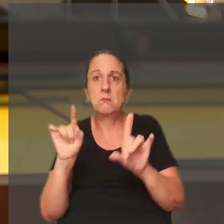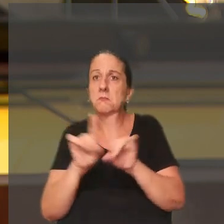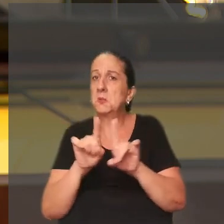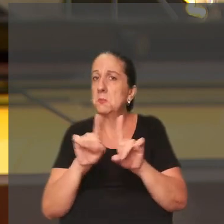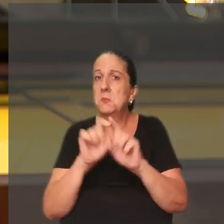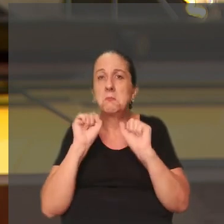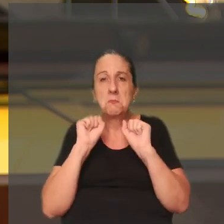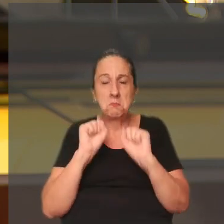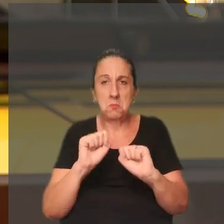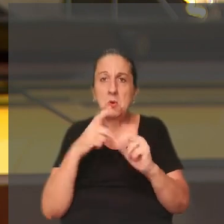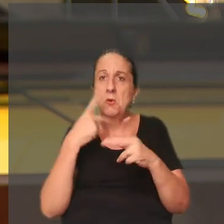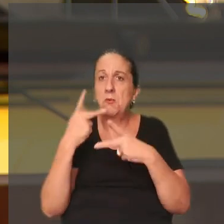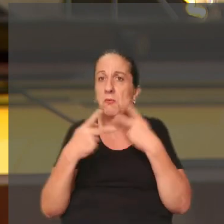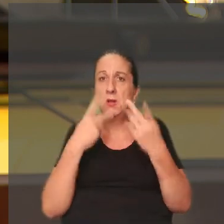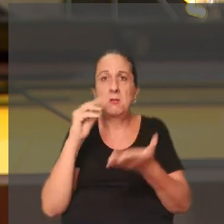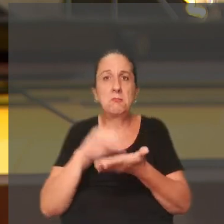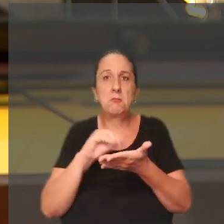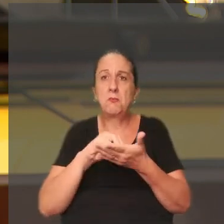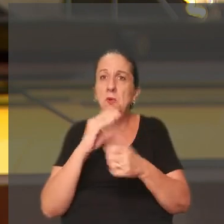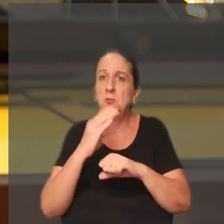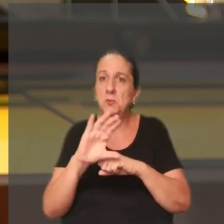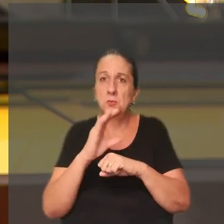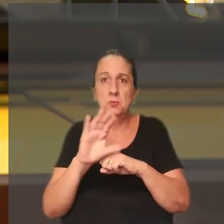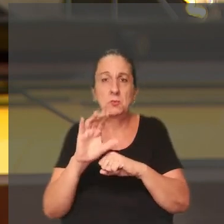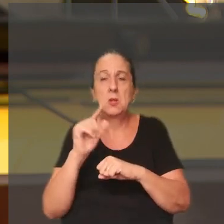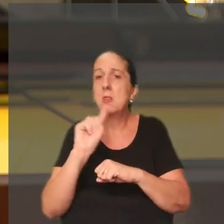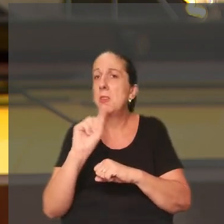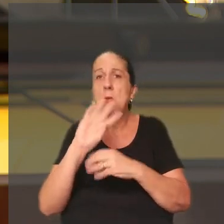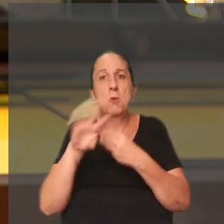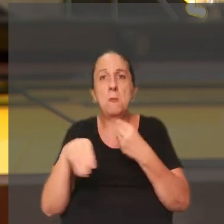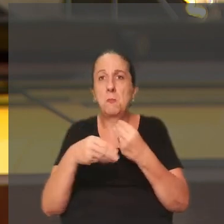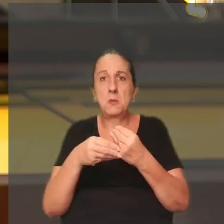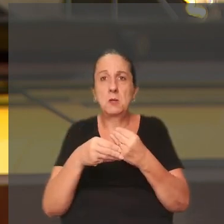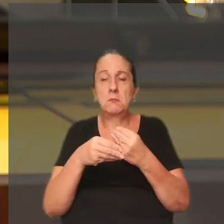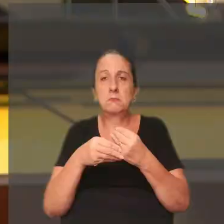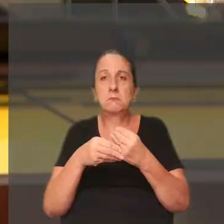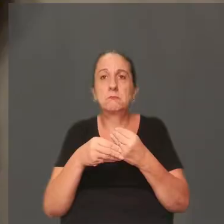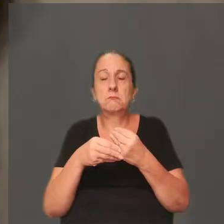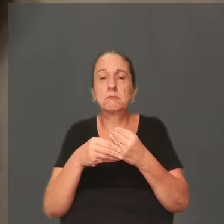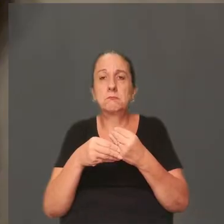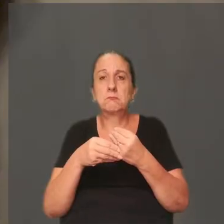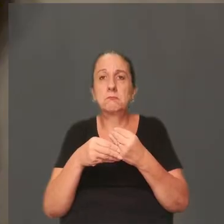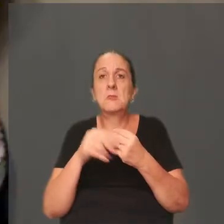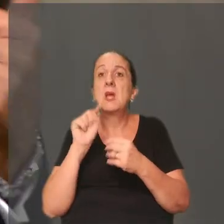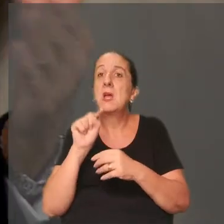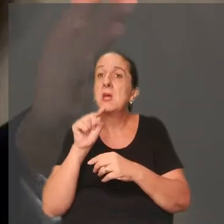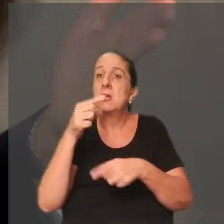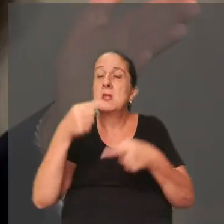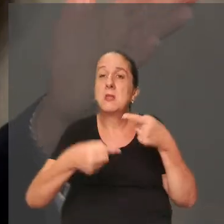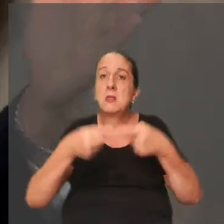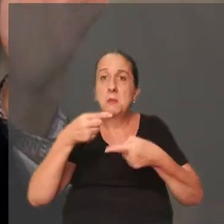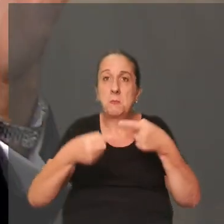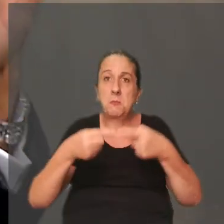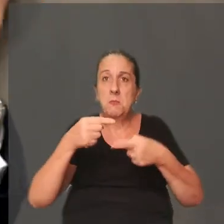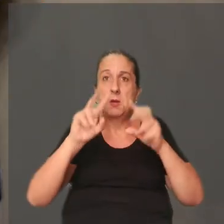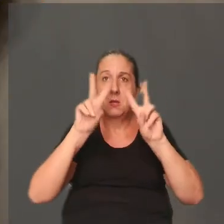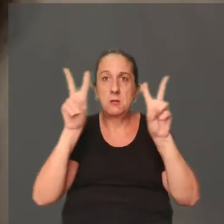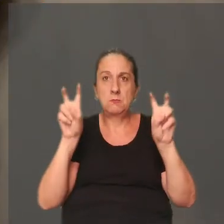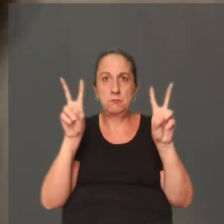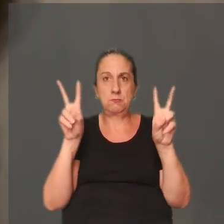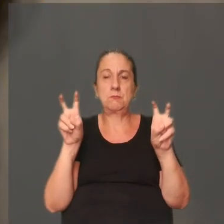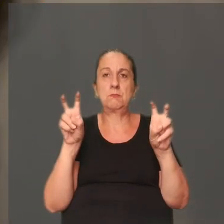TRT, que o TRT também poderá dizer que é inconstitucional e, naquele caso, não aplicar. A reboque desses